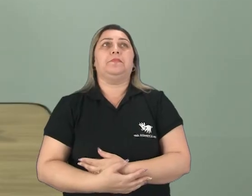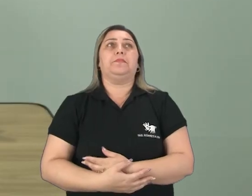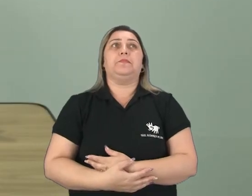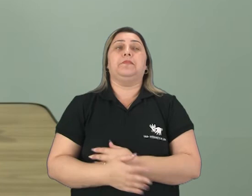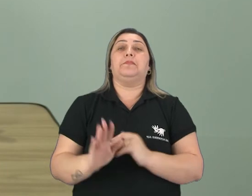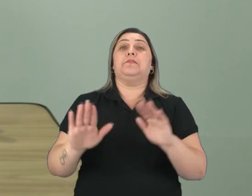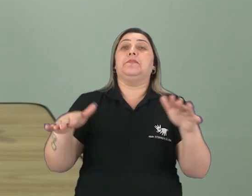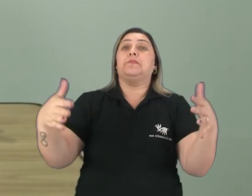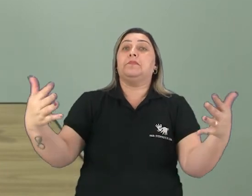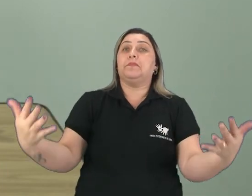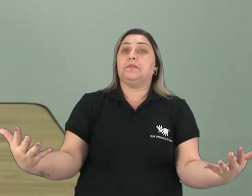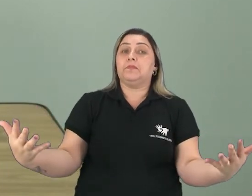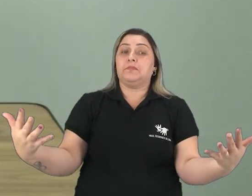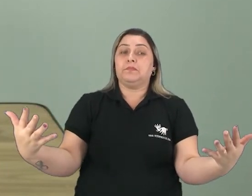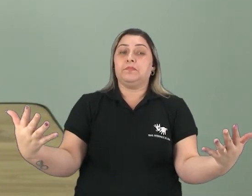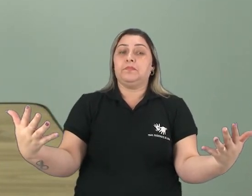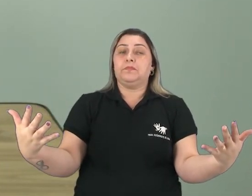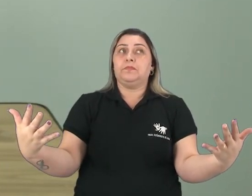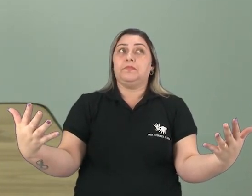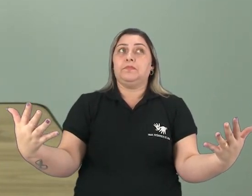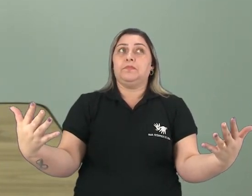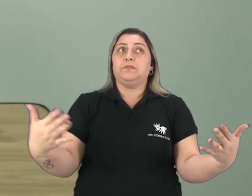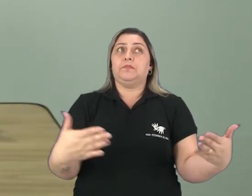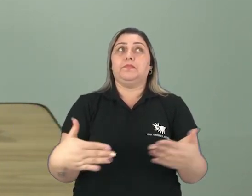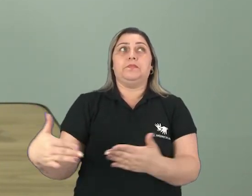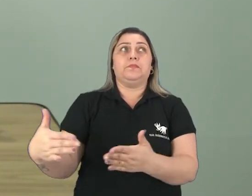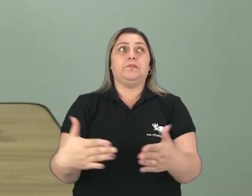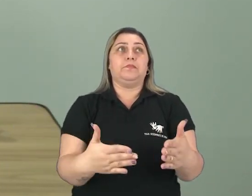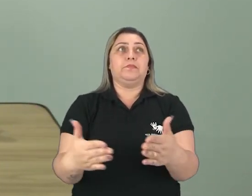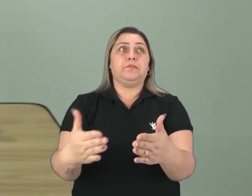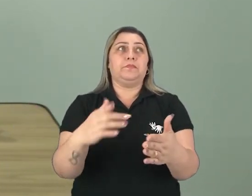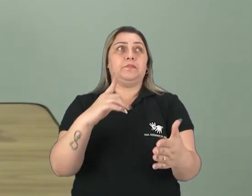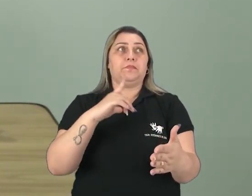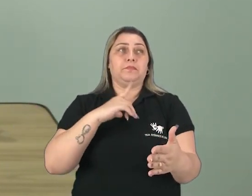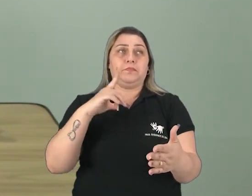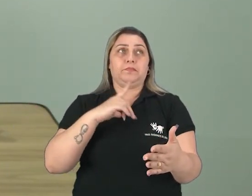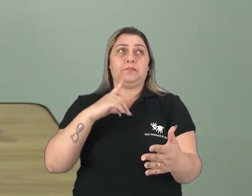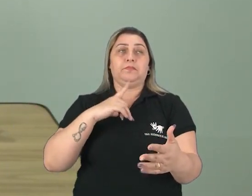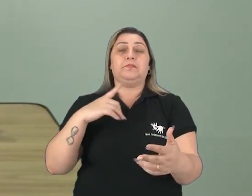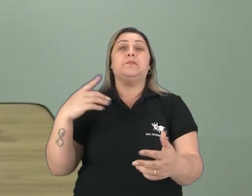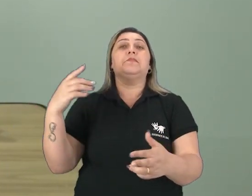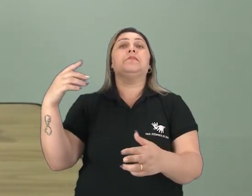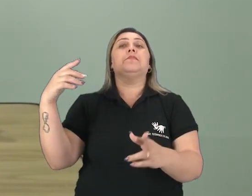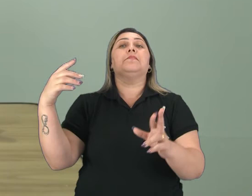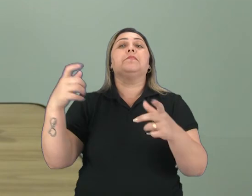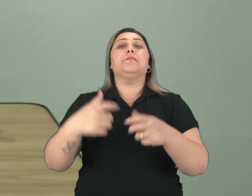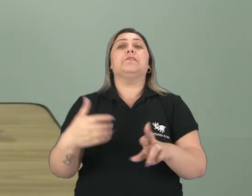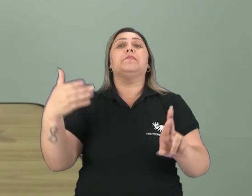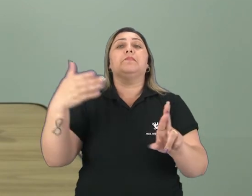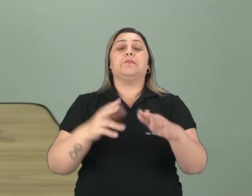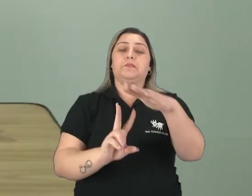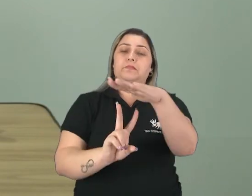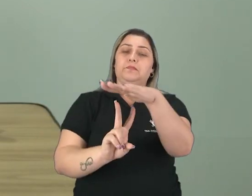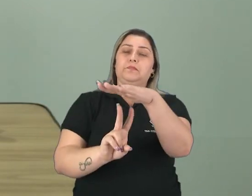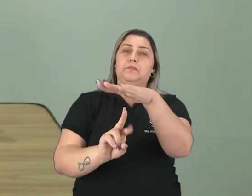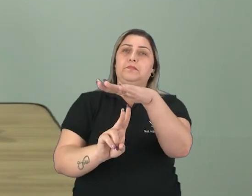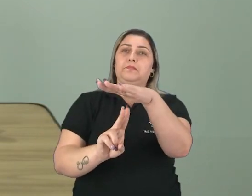E quais dos caminhos que tem como ponto de referência a praça?